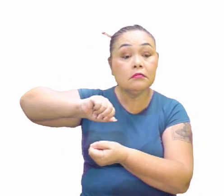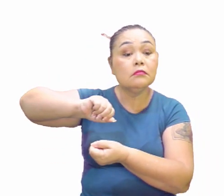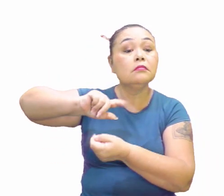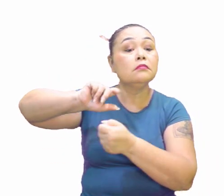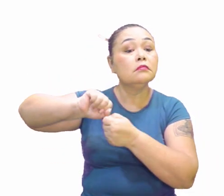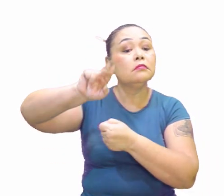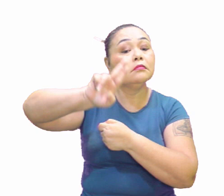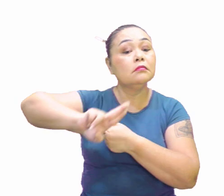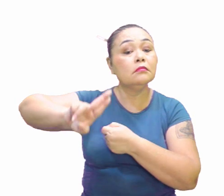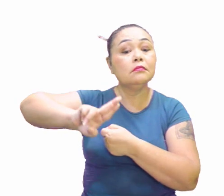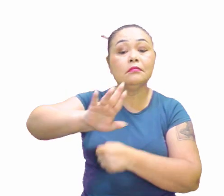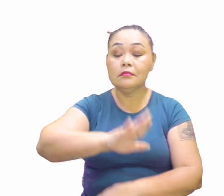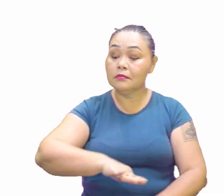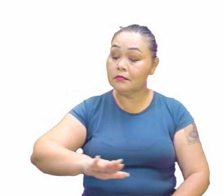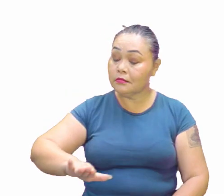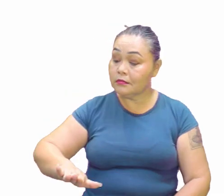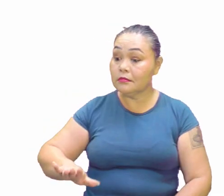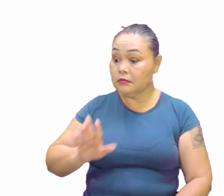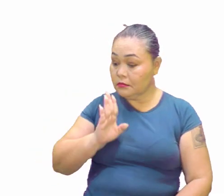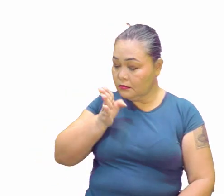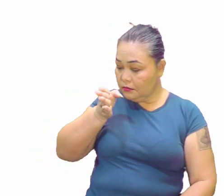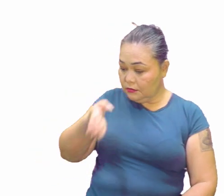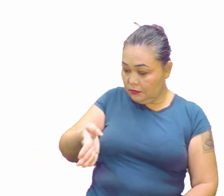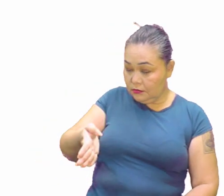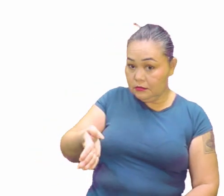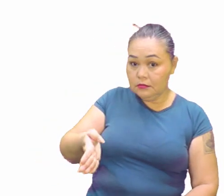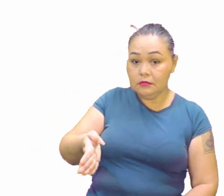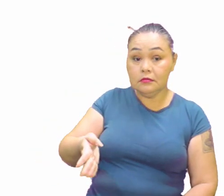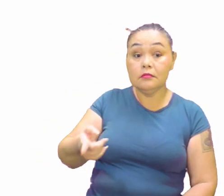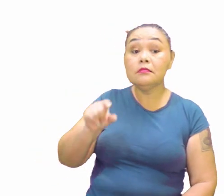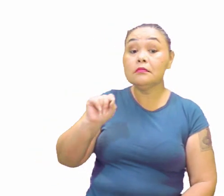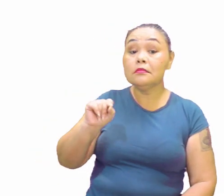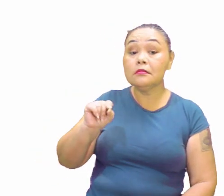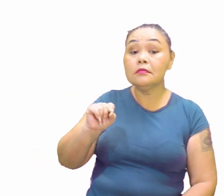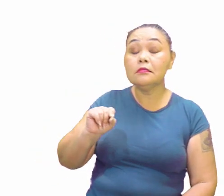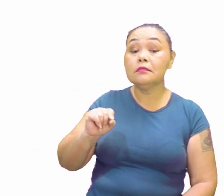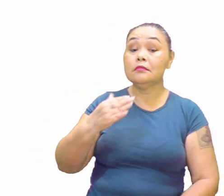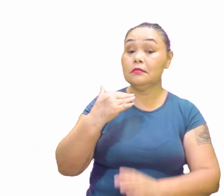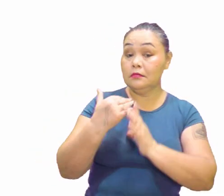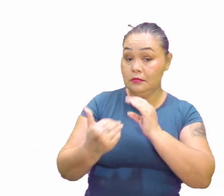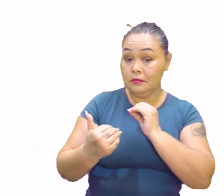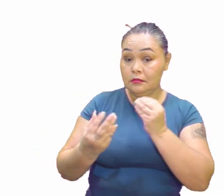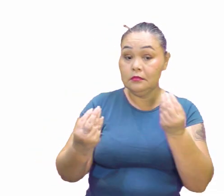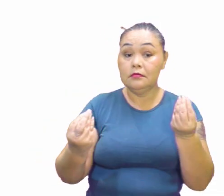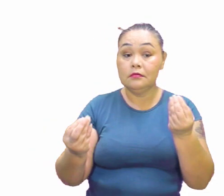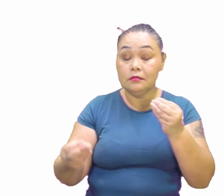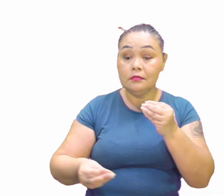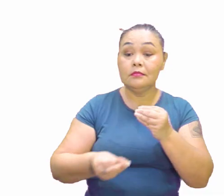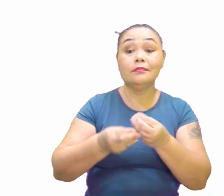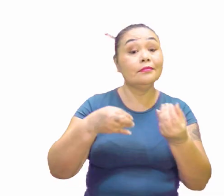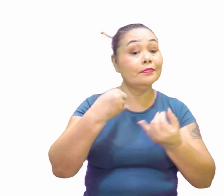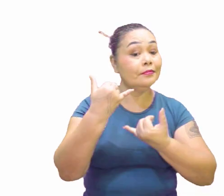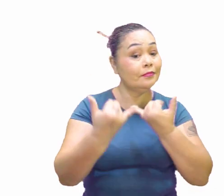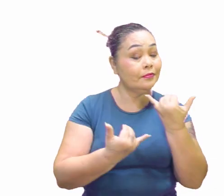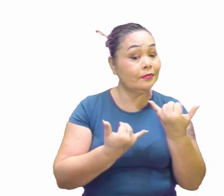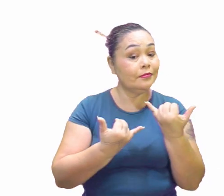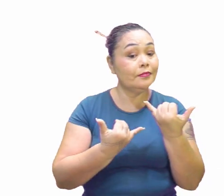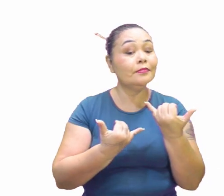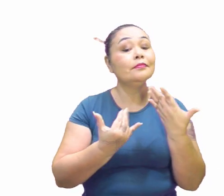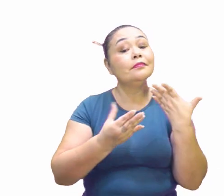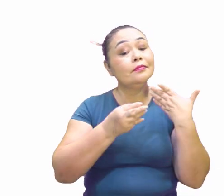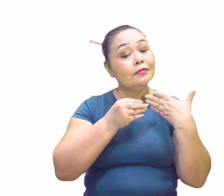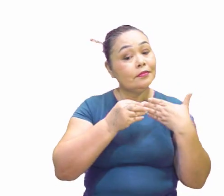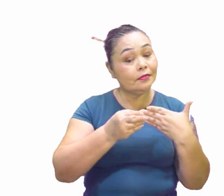global, utilizando as crianças como público-alvo, visto que agora os lanches são acompanhados de